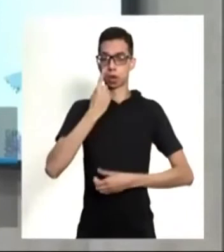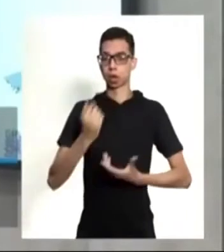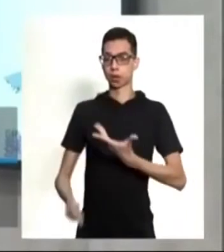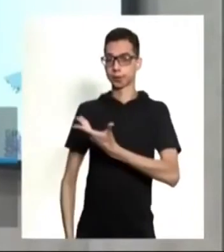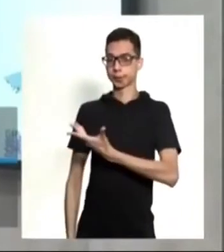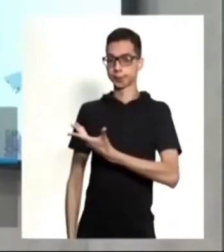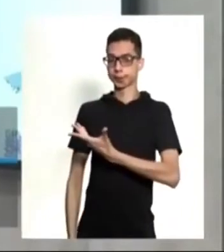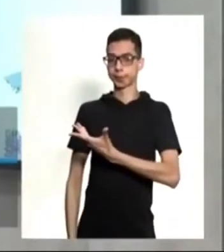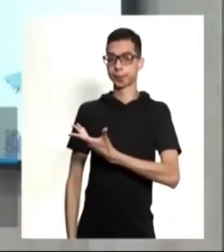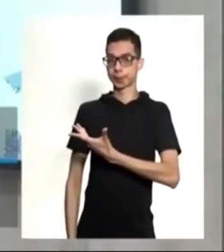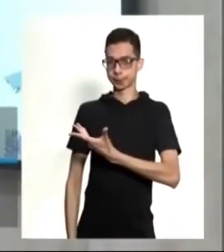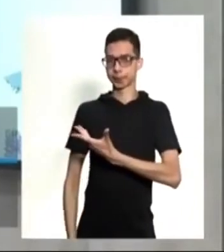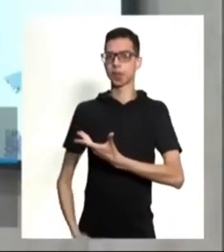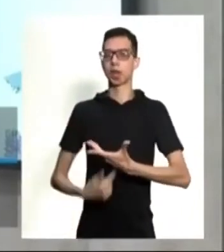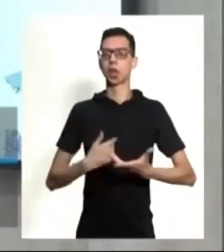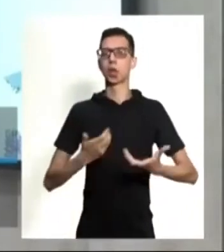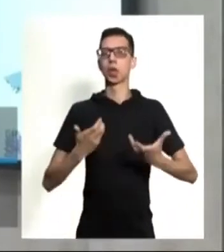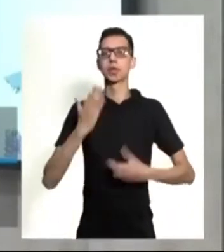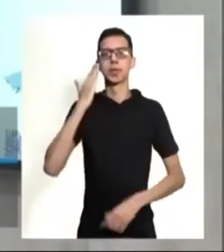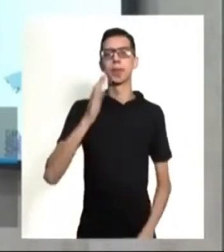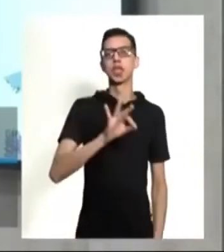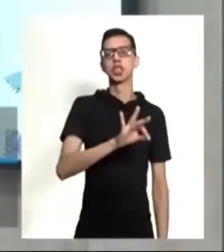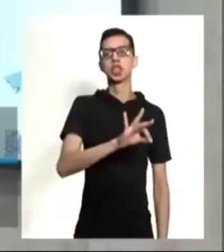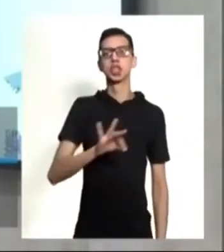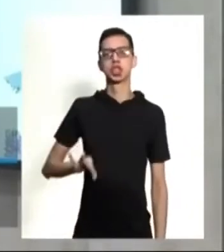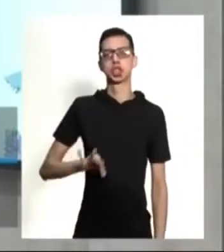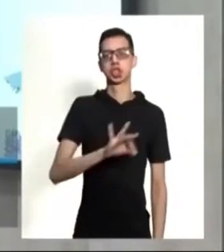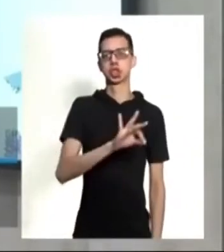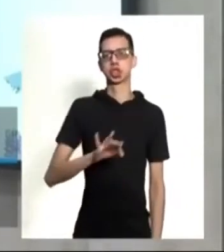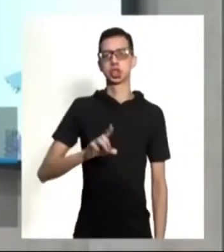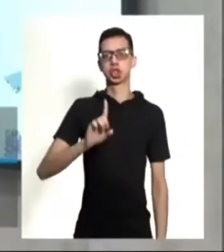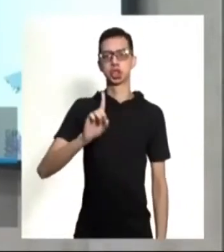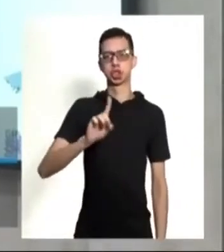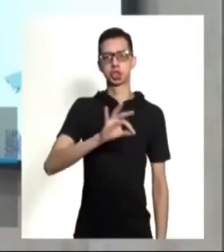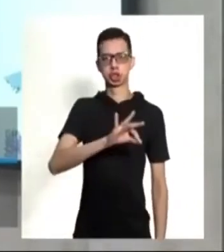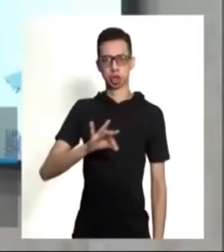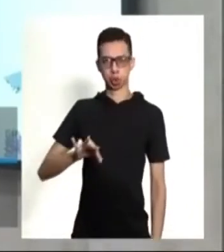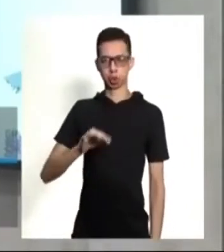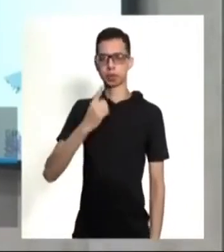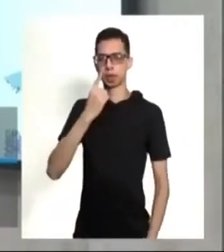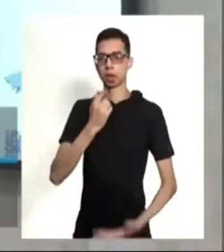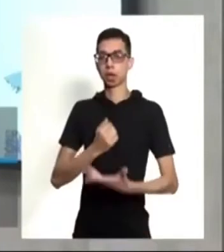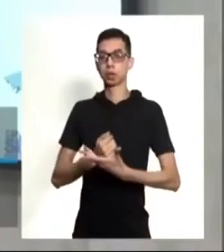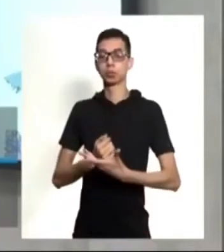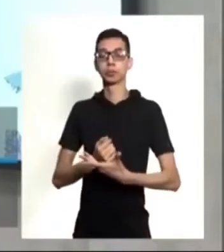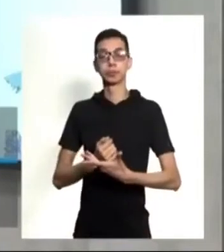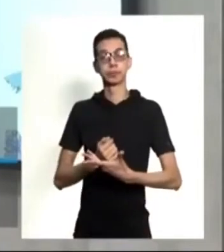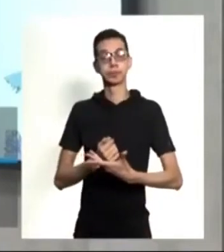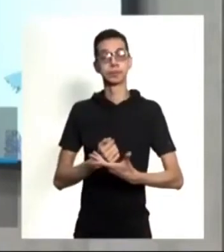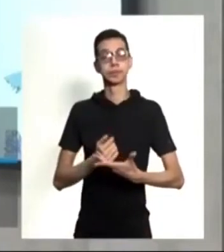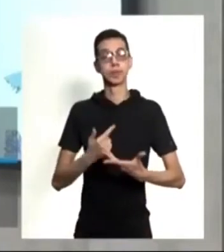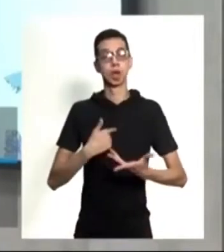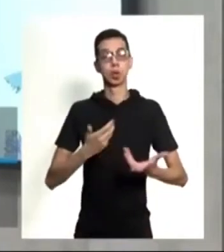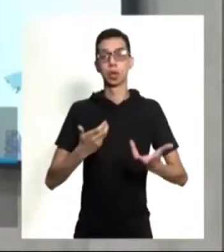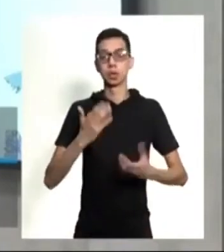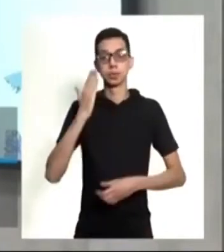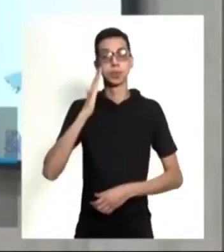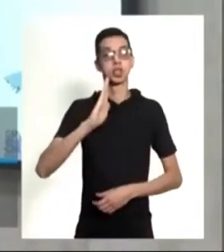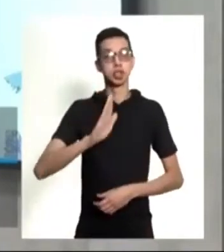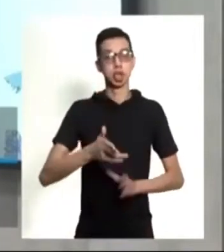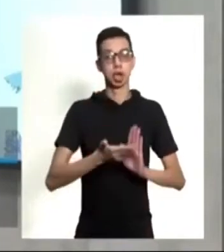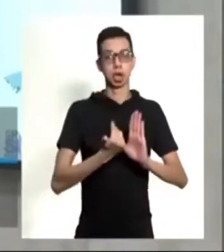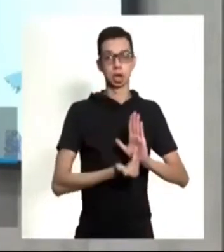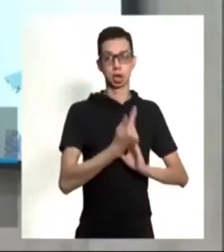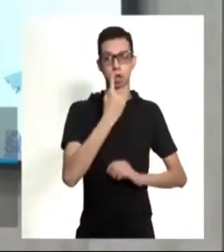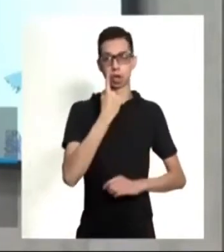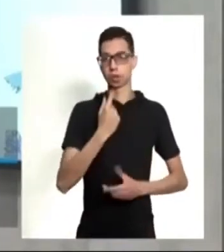eu quero a diagonal daquela face. A face era um retângulo de A por B. E eu quero a diagonal. Tracei a diagonal da